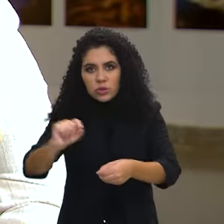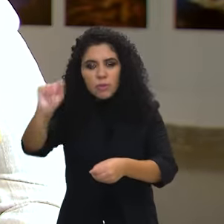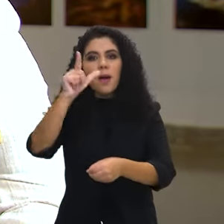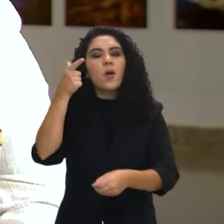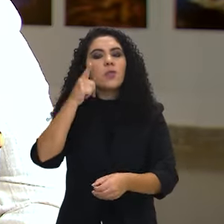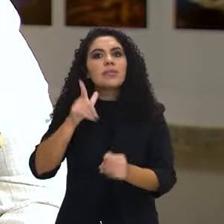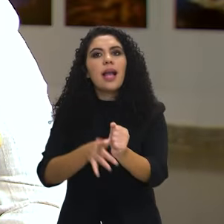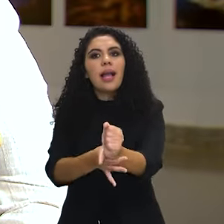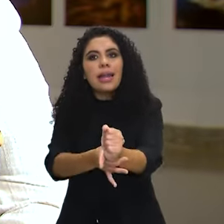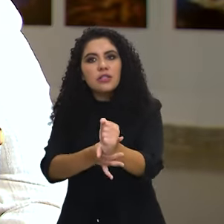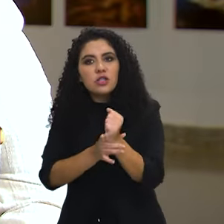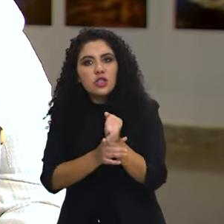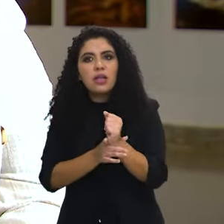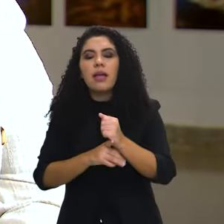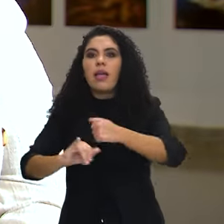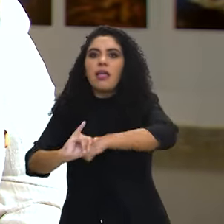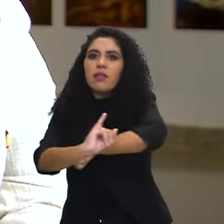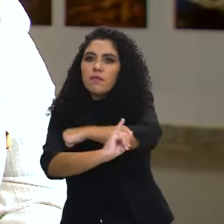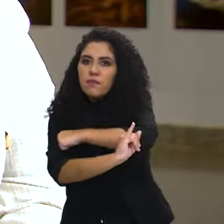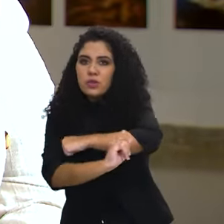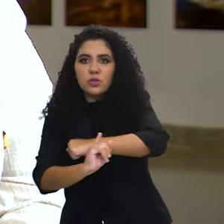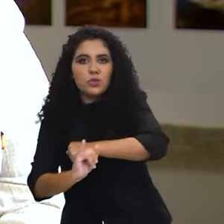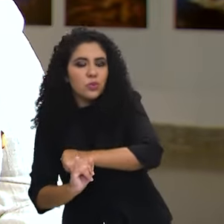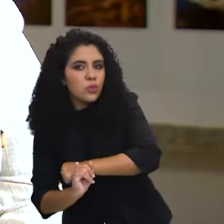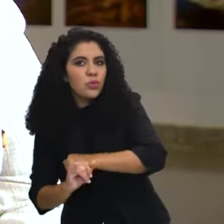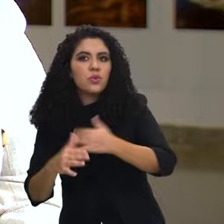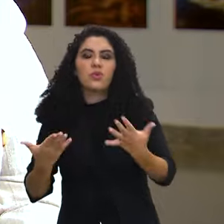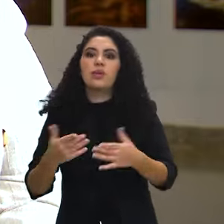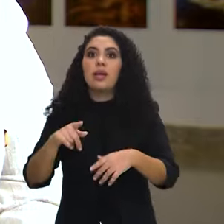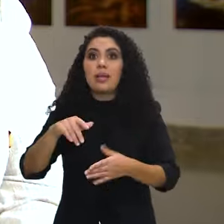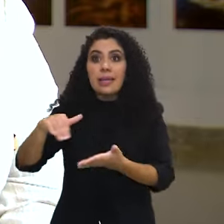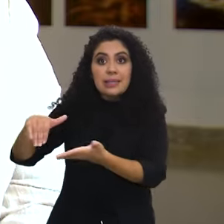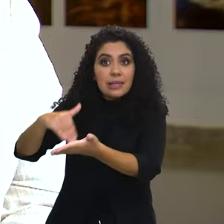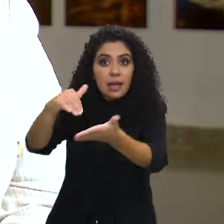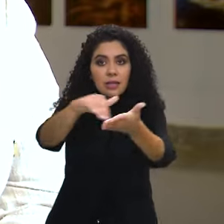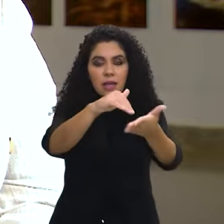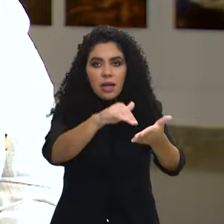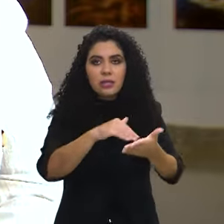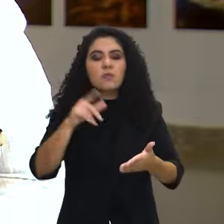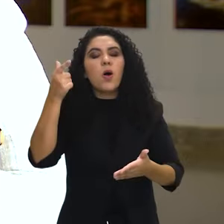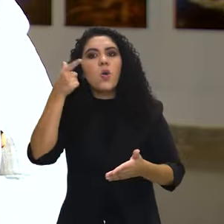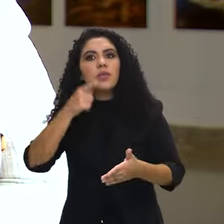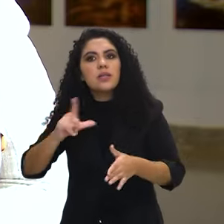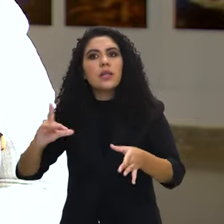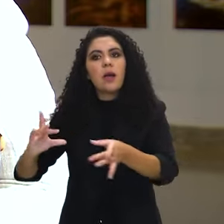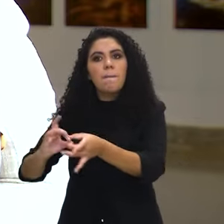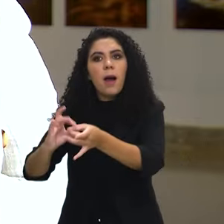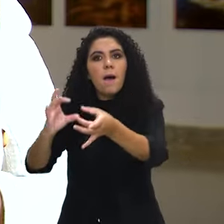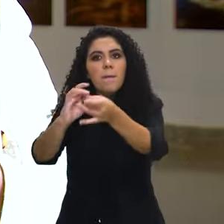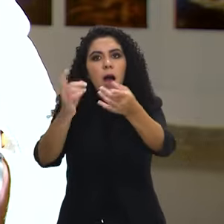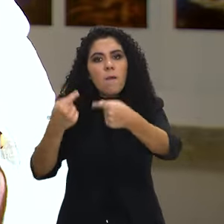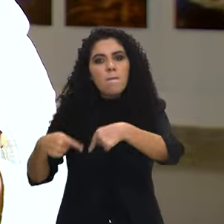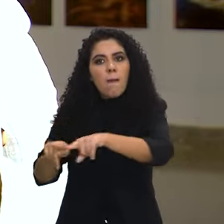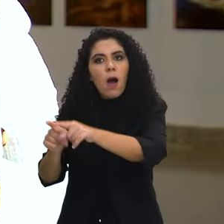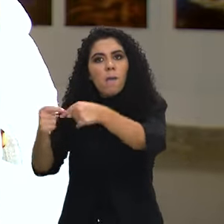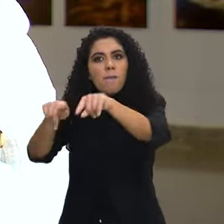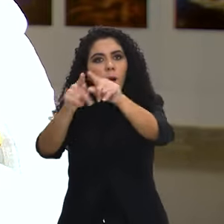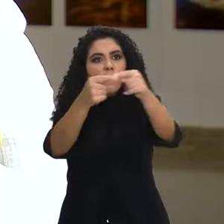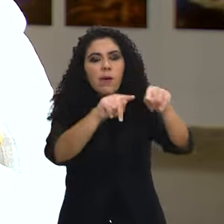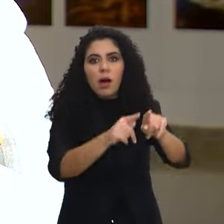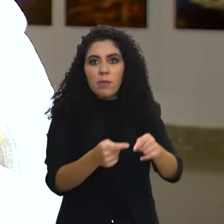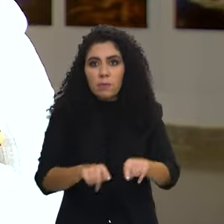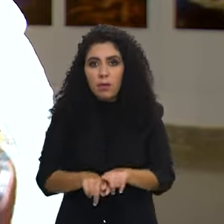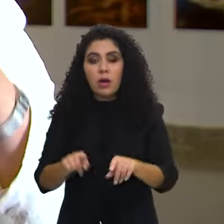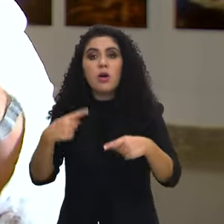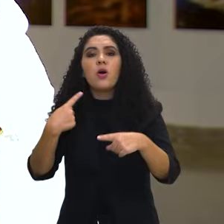garantir infraestrutura para garantir que essas secretarias possam reunir as secretarias municipais porque eu